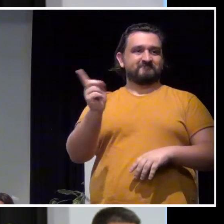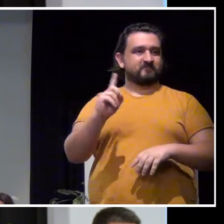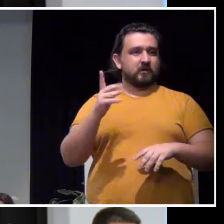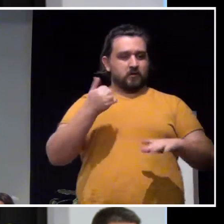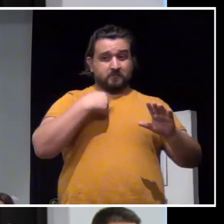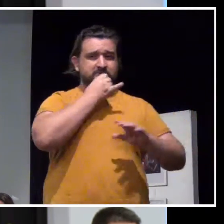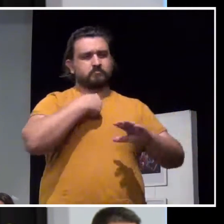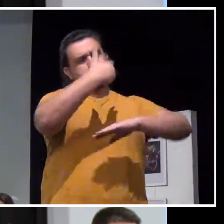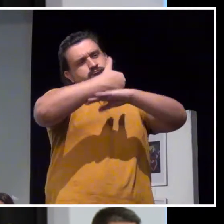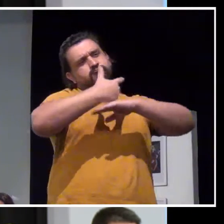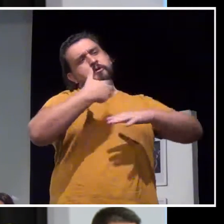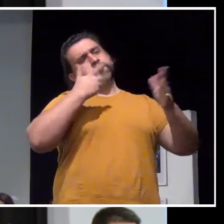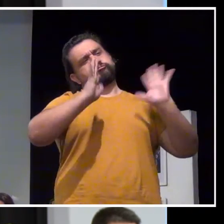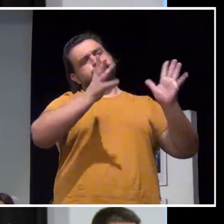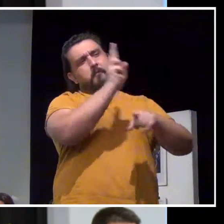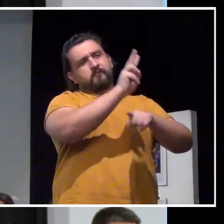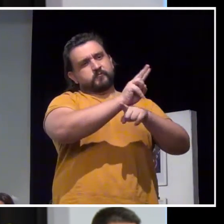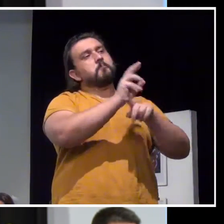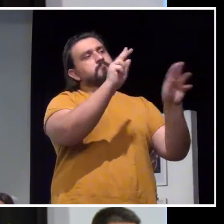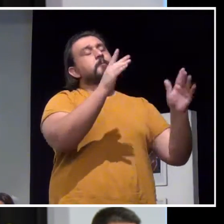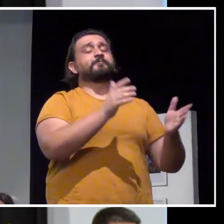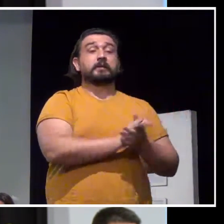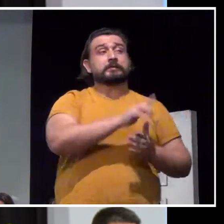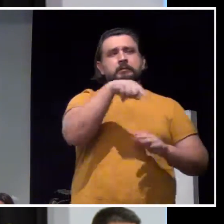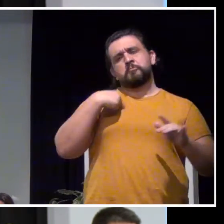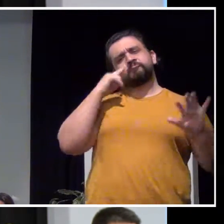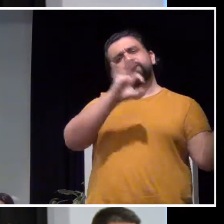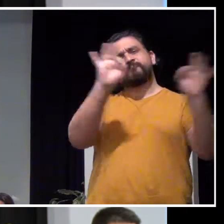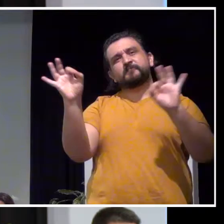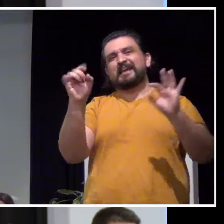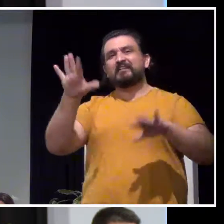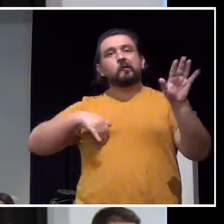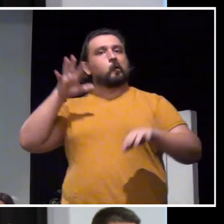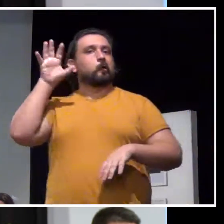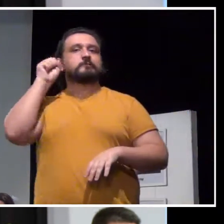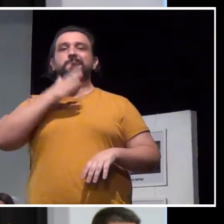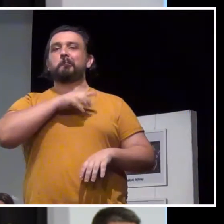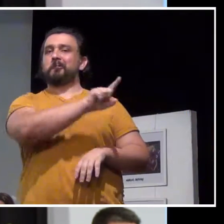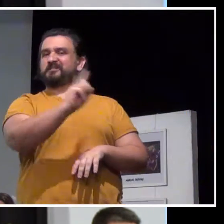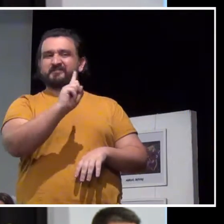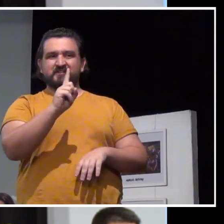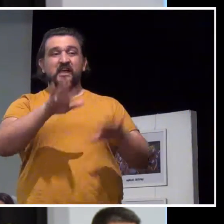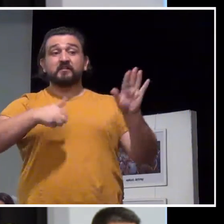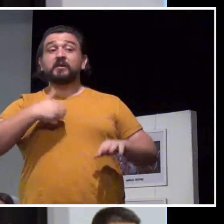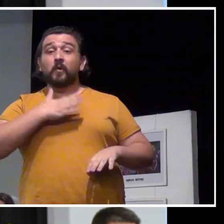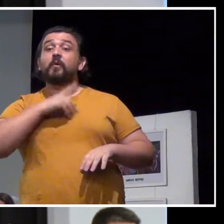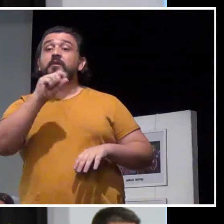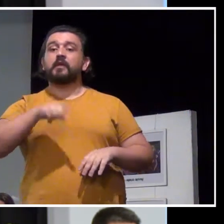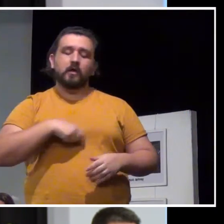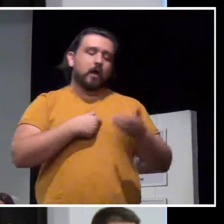não consegue, prefere ouvir a voz. Grava a voz, faz, mas uma voz em